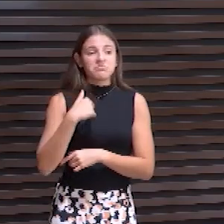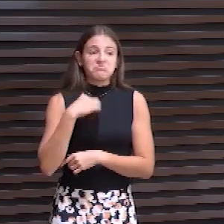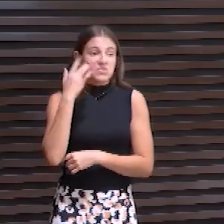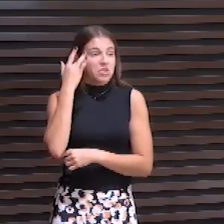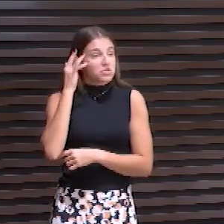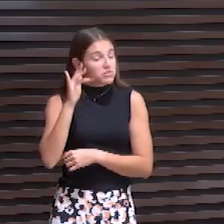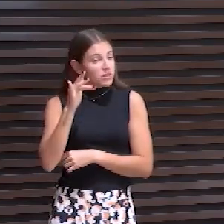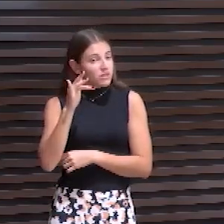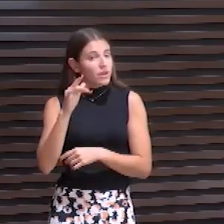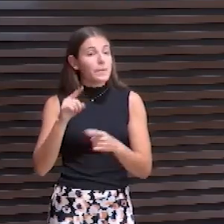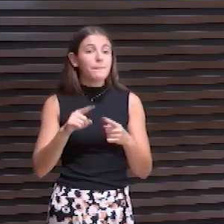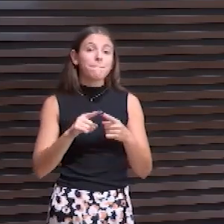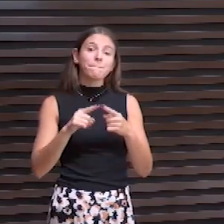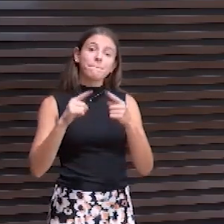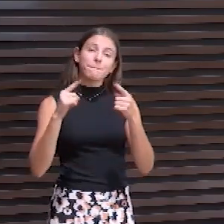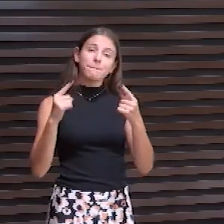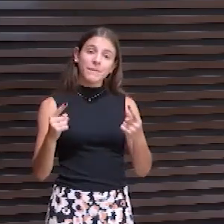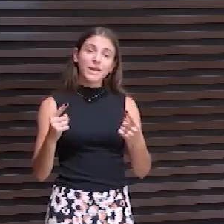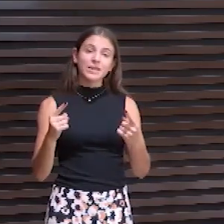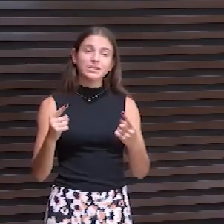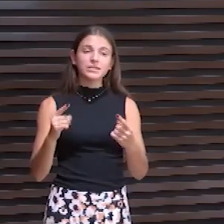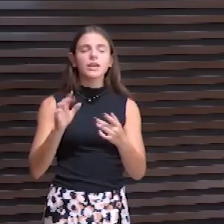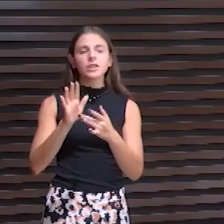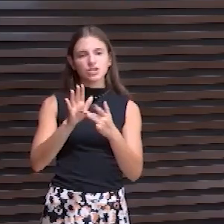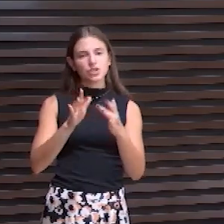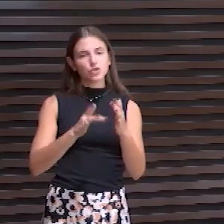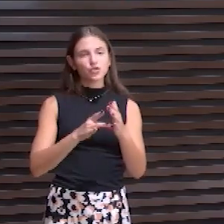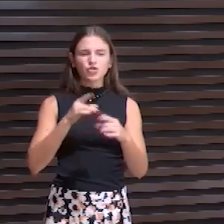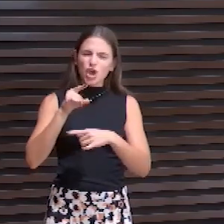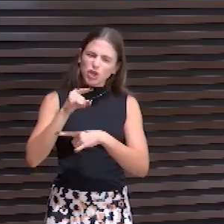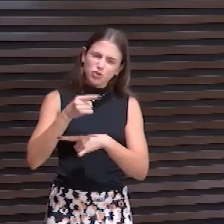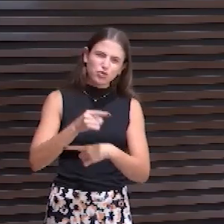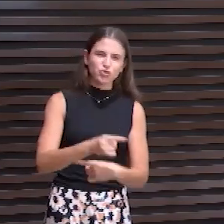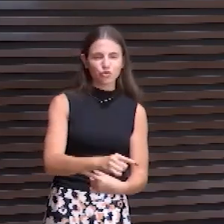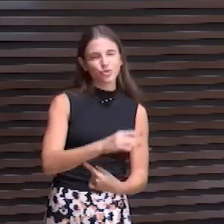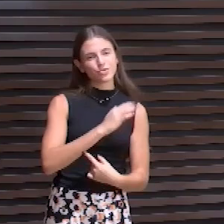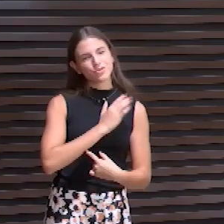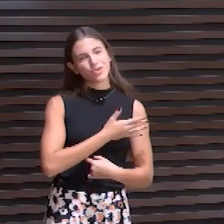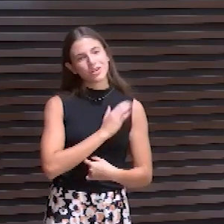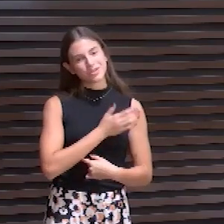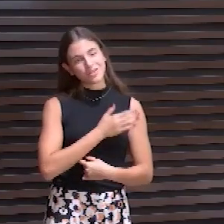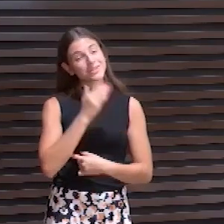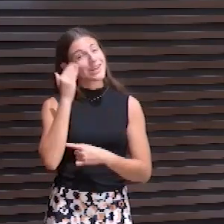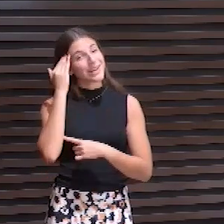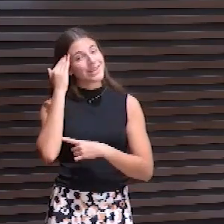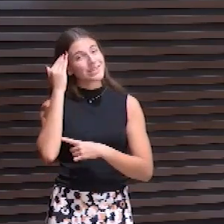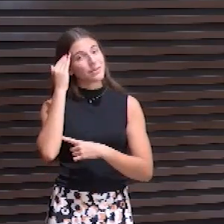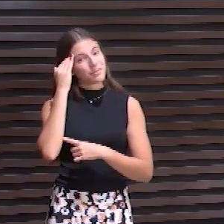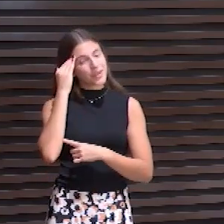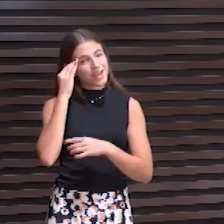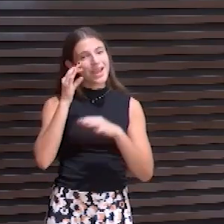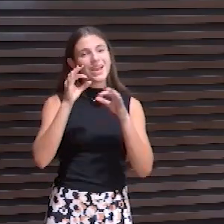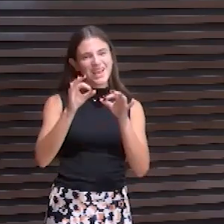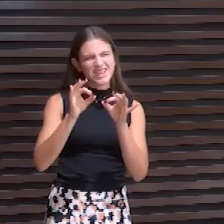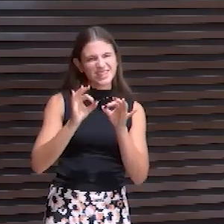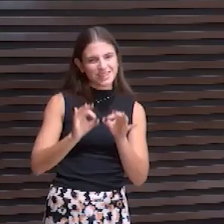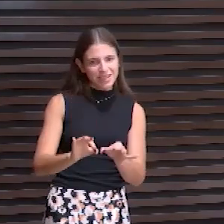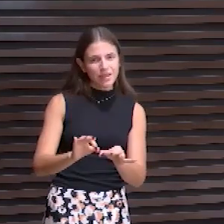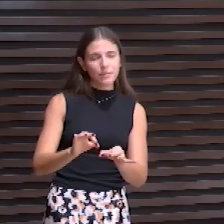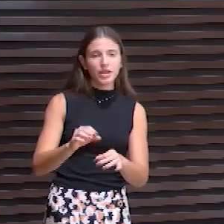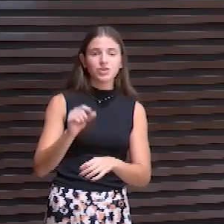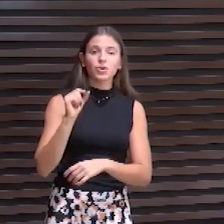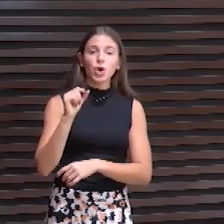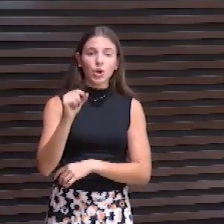disso. Agora Jesus, ele sonda os corações. E ele sabia exatamente o que passava no coração daqueles ouvintes.